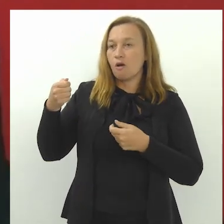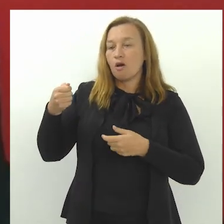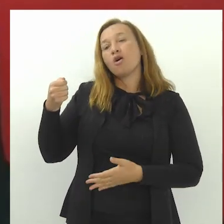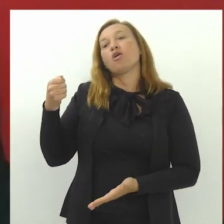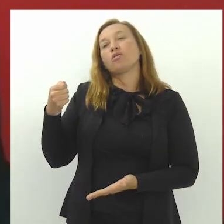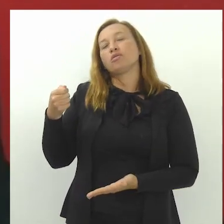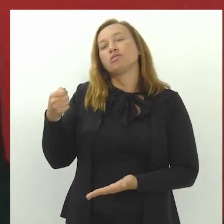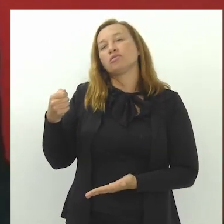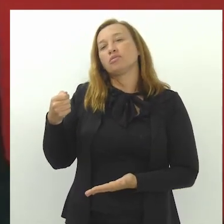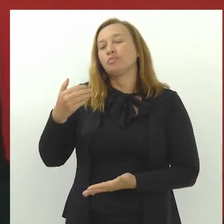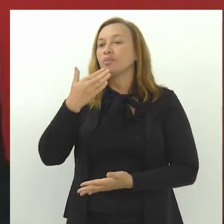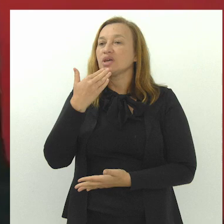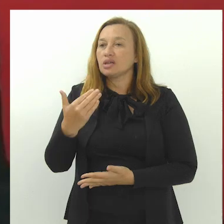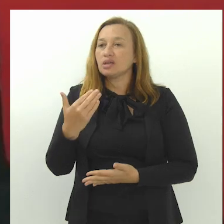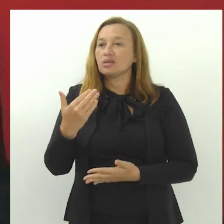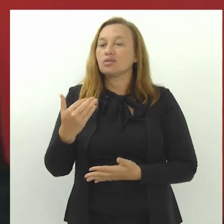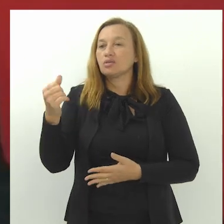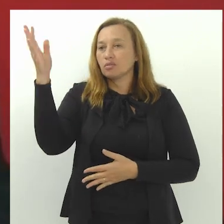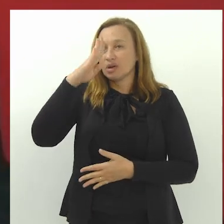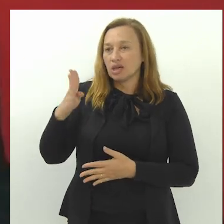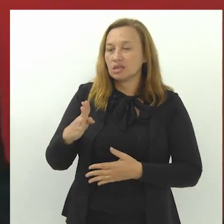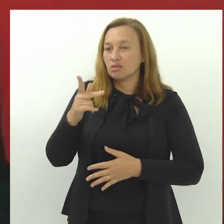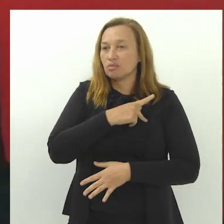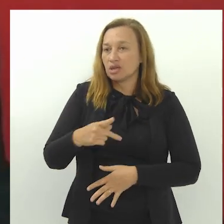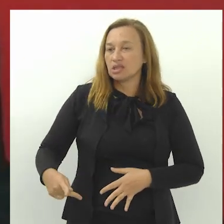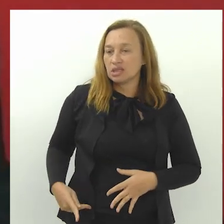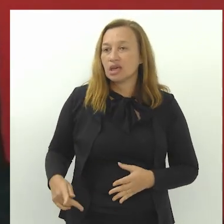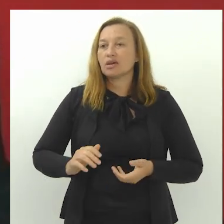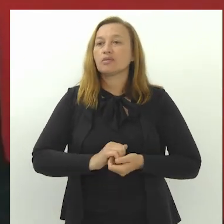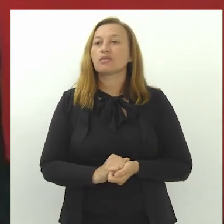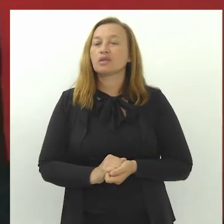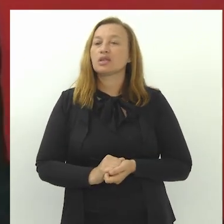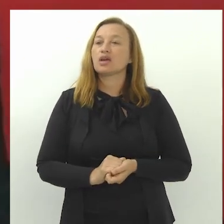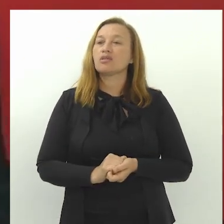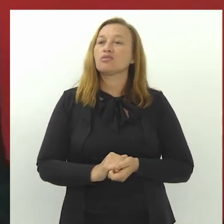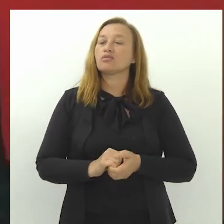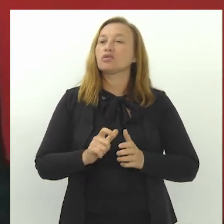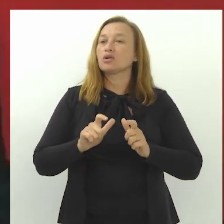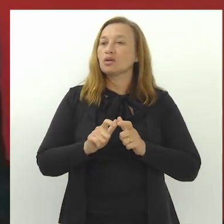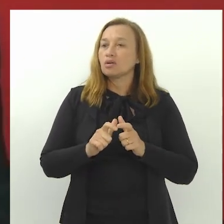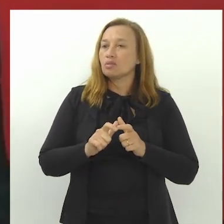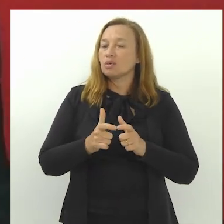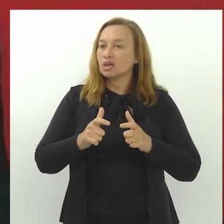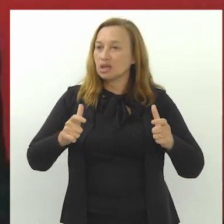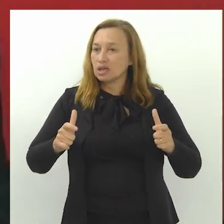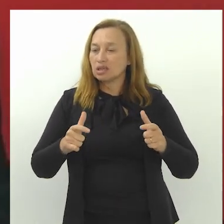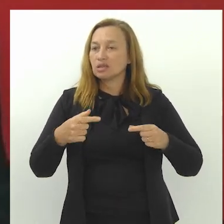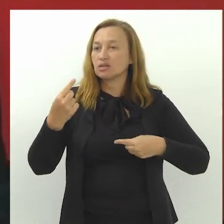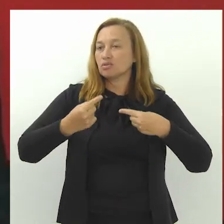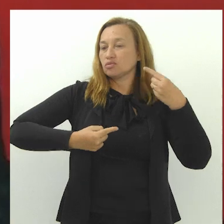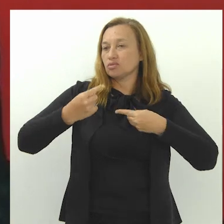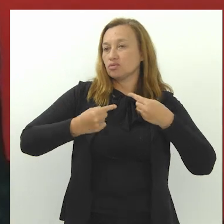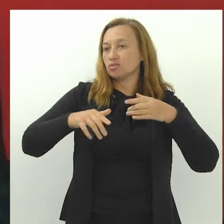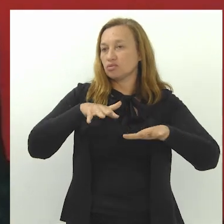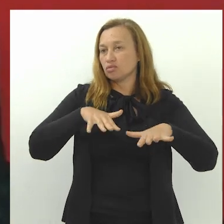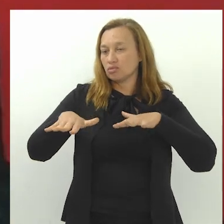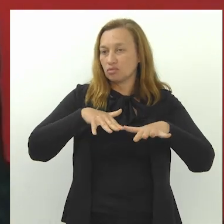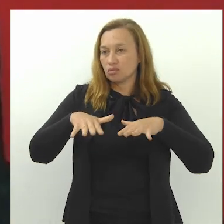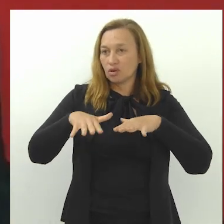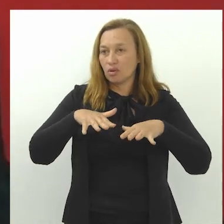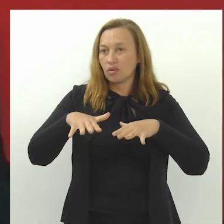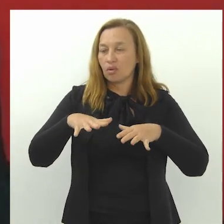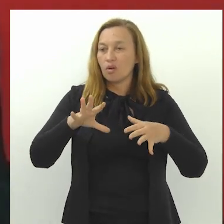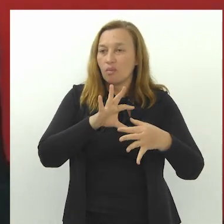principal reivindicação do Brasil como presidente do bloco. E isso teve uma ampla ressonância nos movimentos sociais,